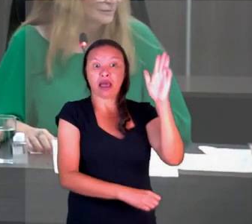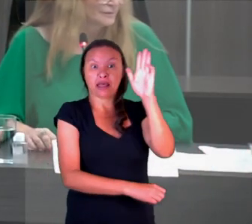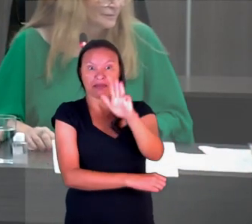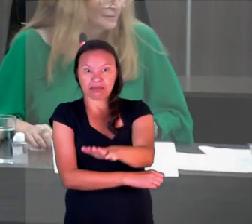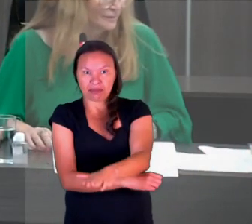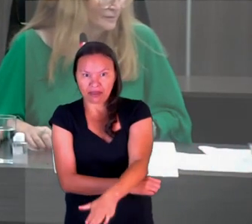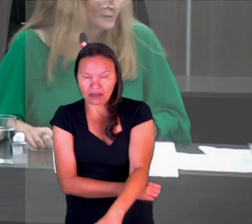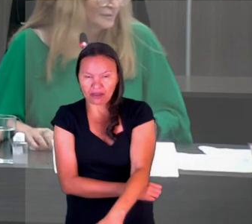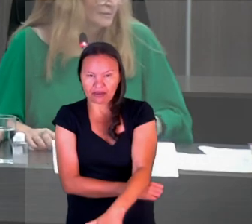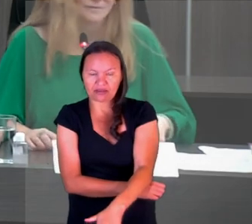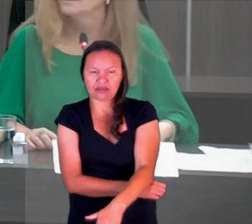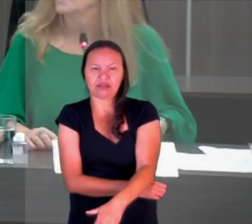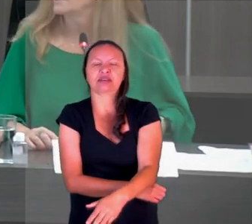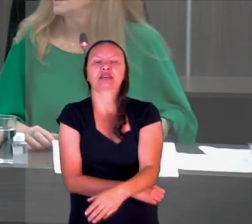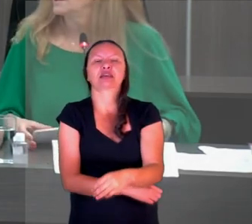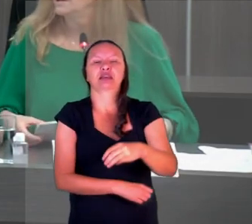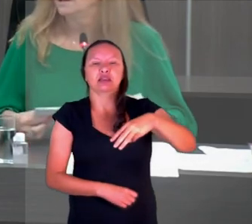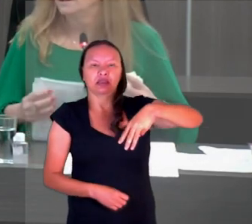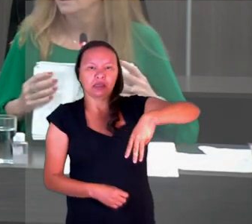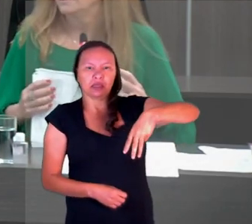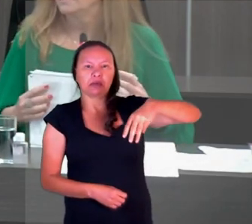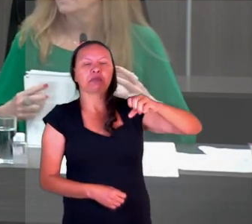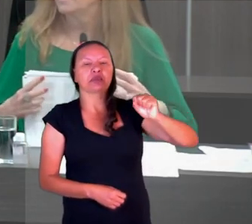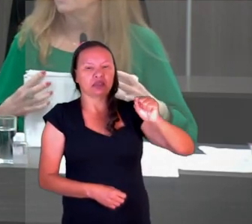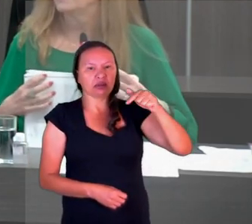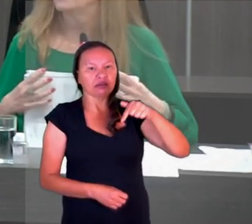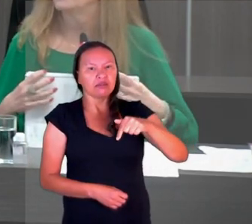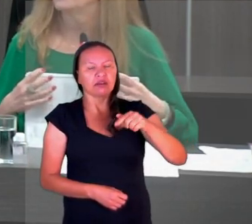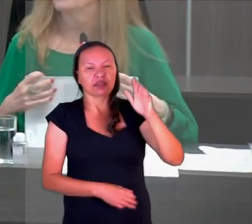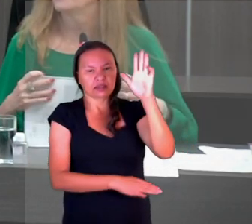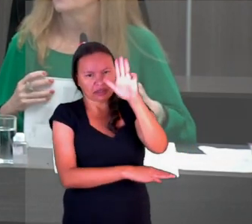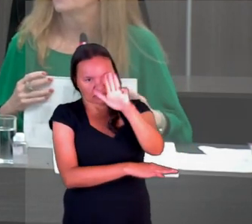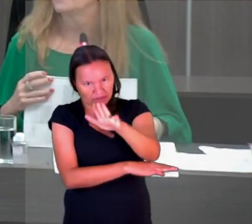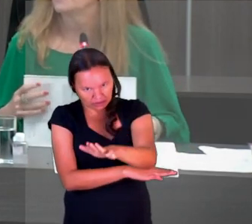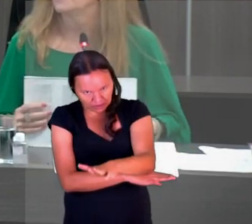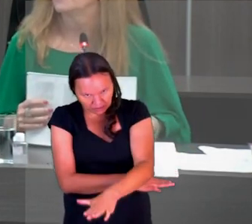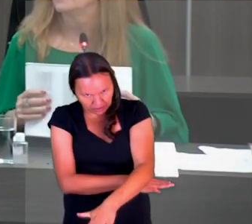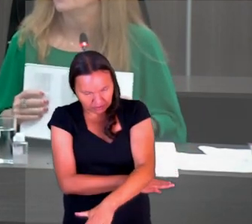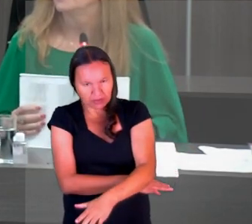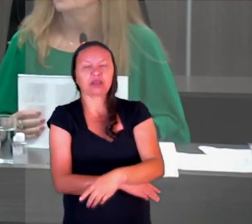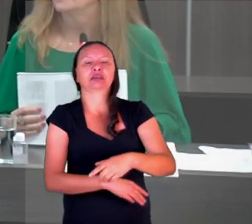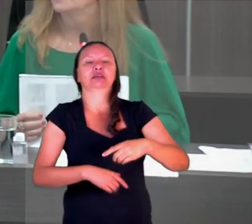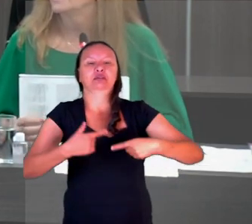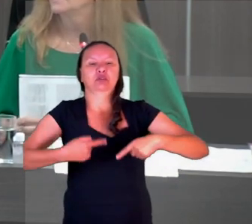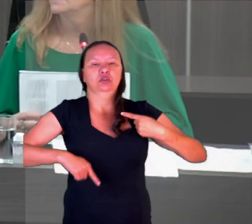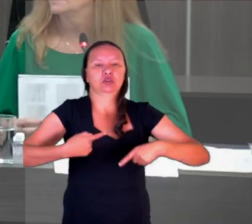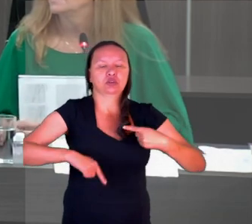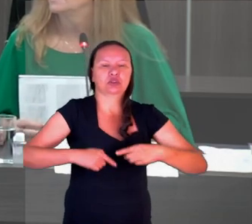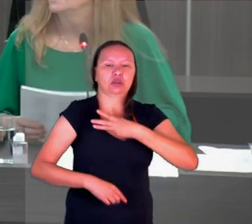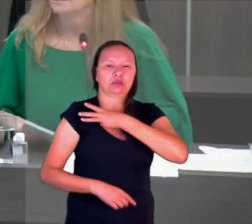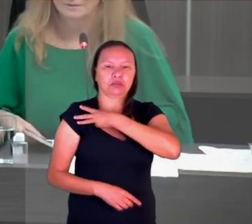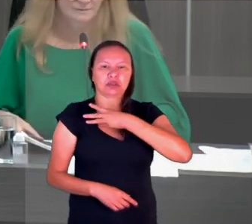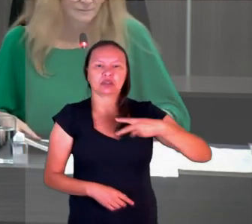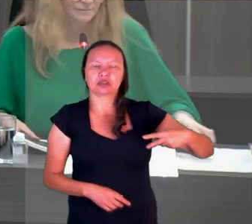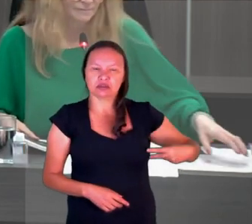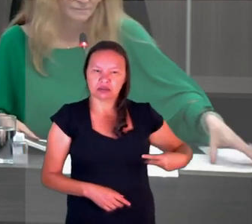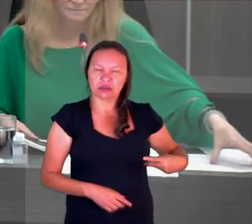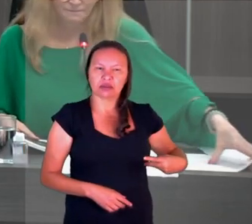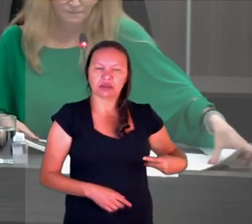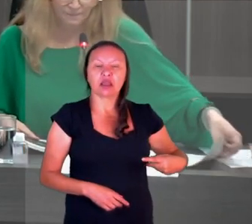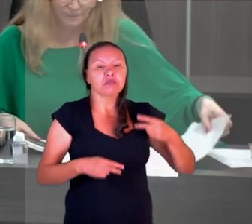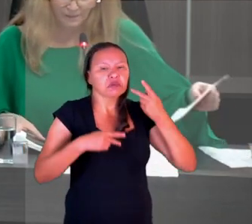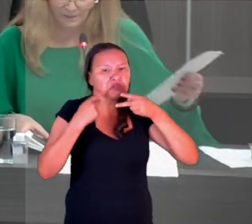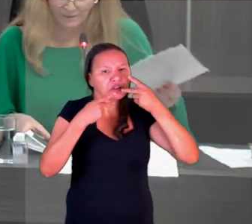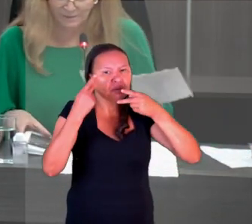a a Mia vai estar com a gente na na parte de discussão do papel do ministério público e a gente pode eh aprofundar um pouco